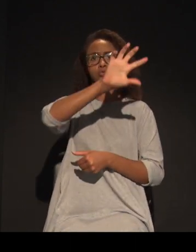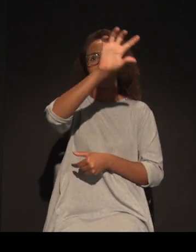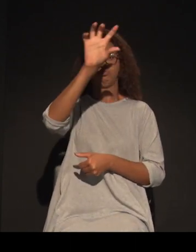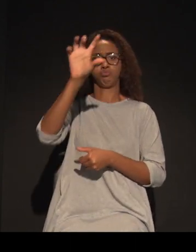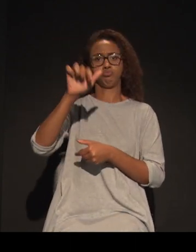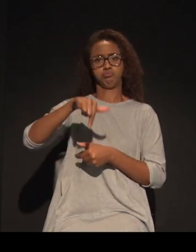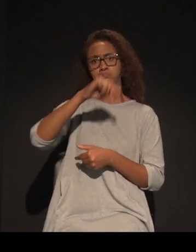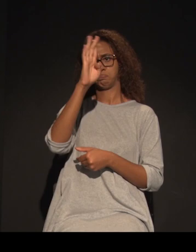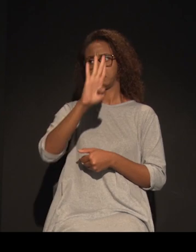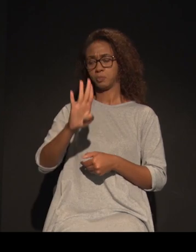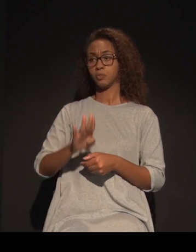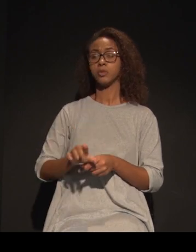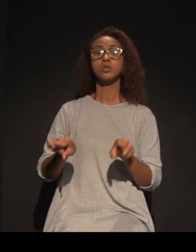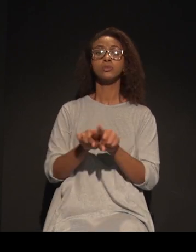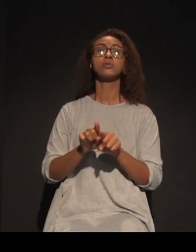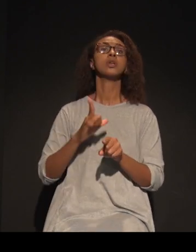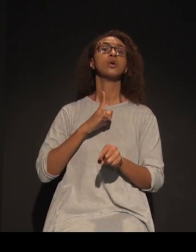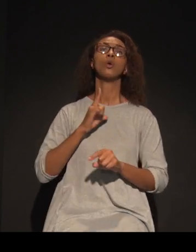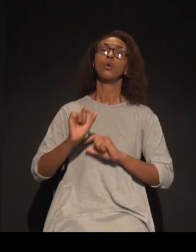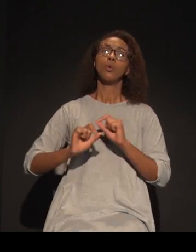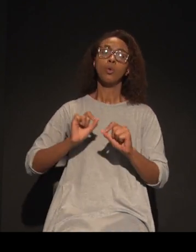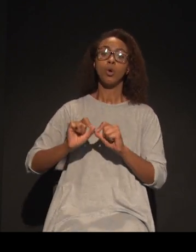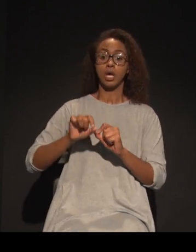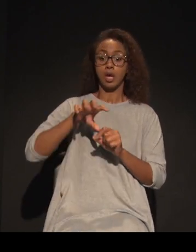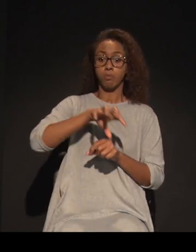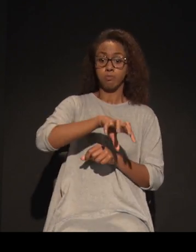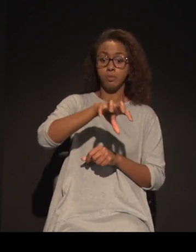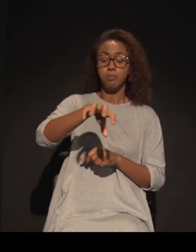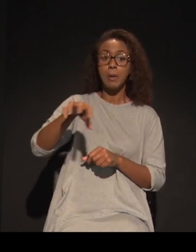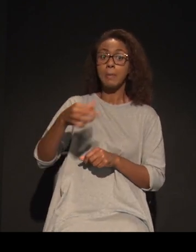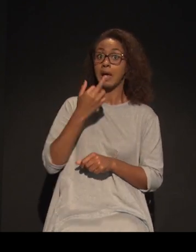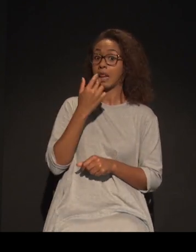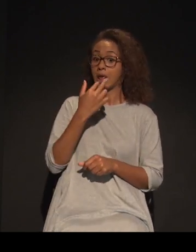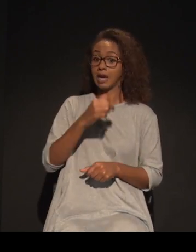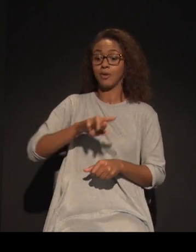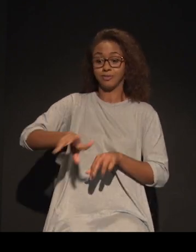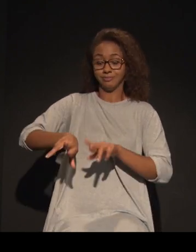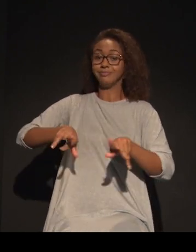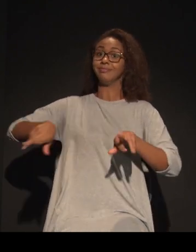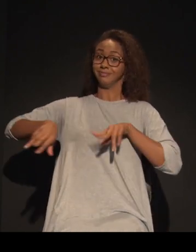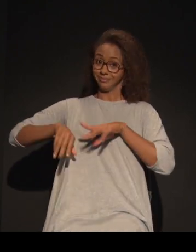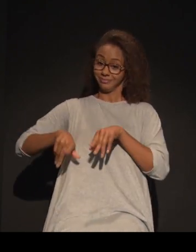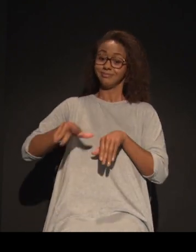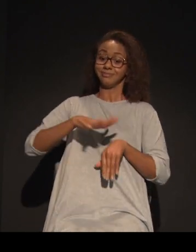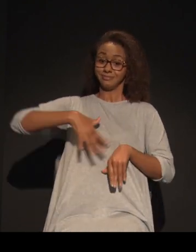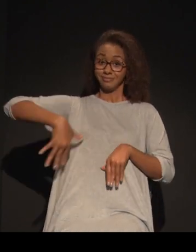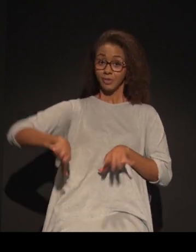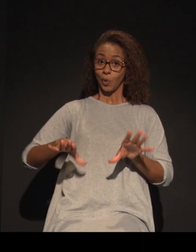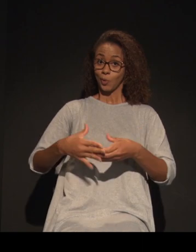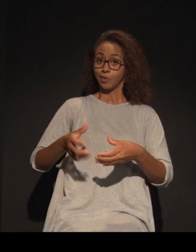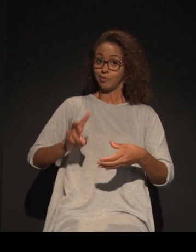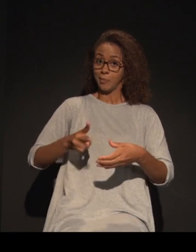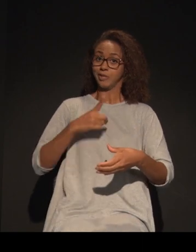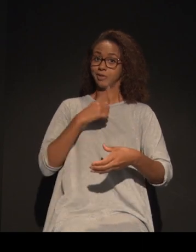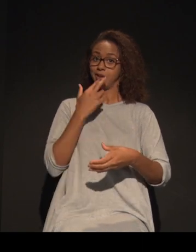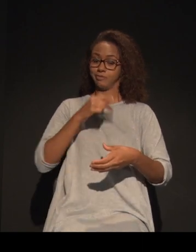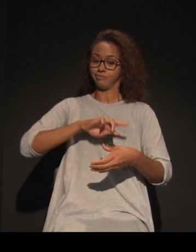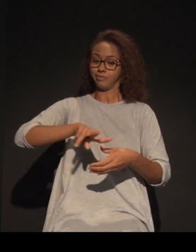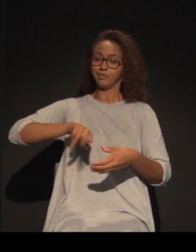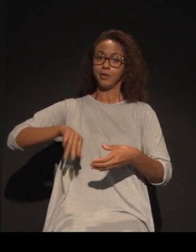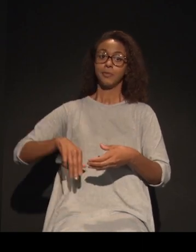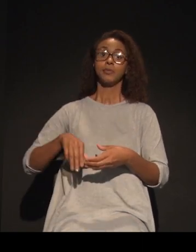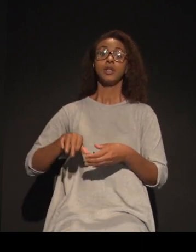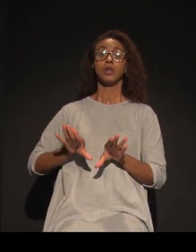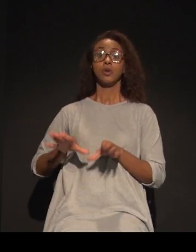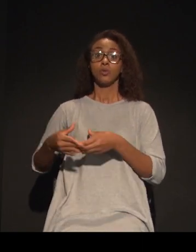têm as diferenças entre as diferenças linguísticas e também tem assim do tupi-guarani